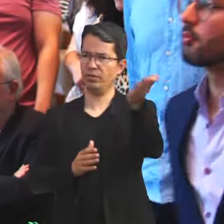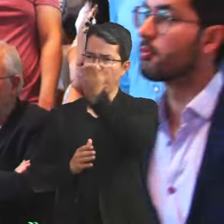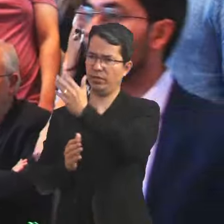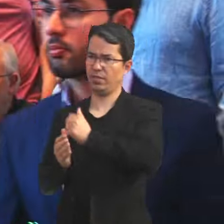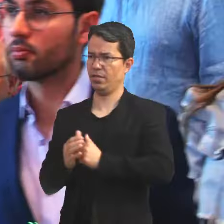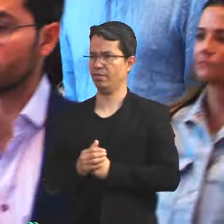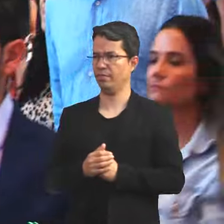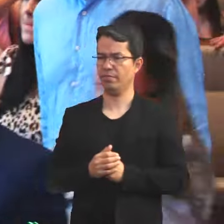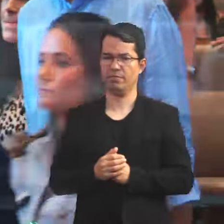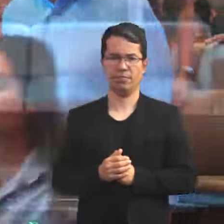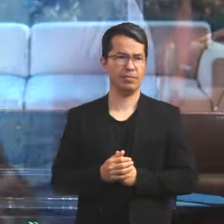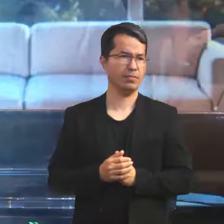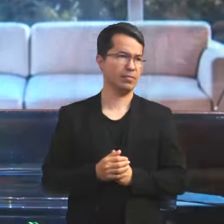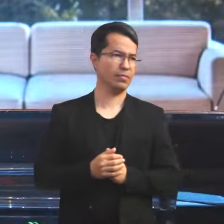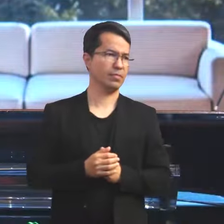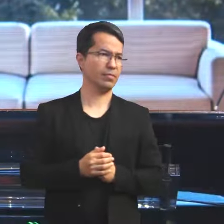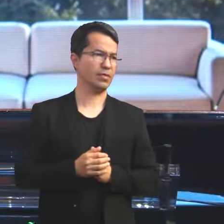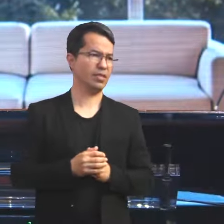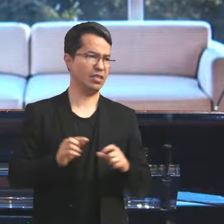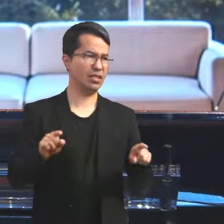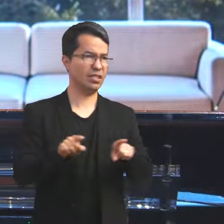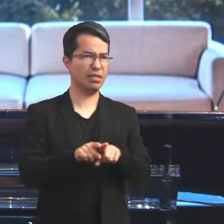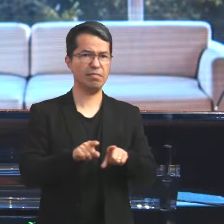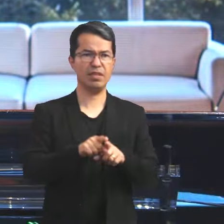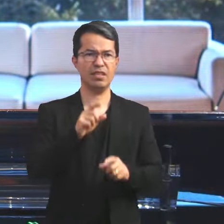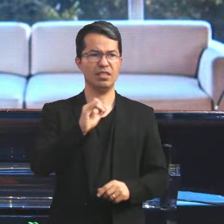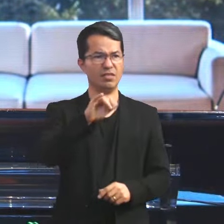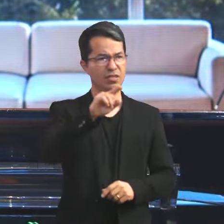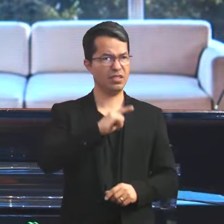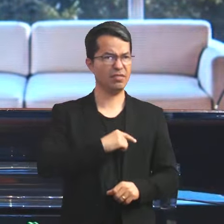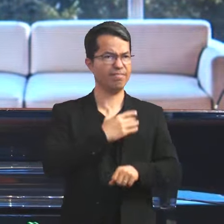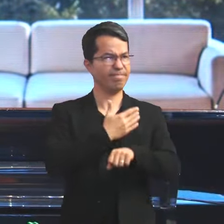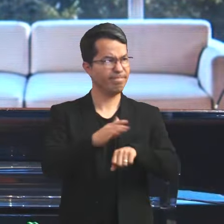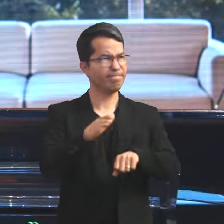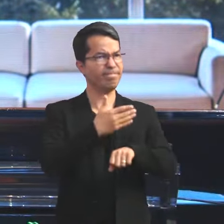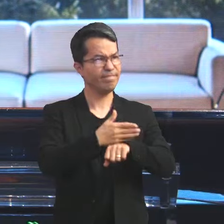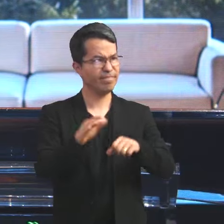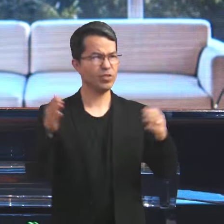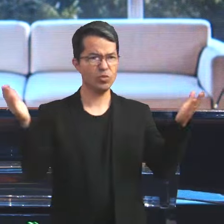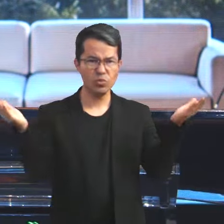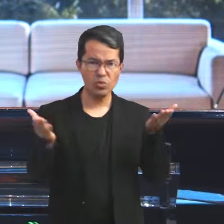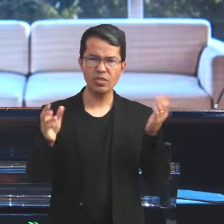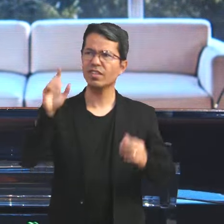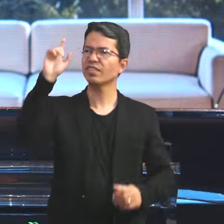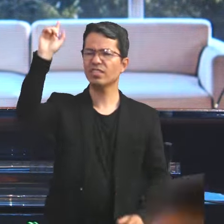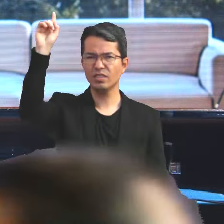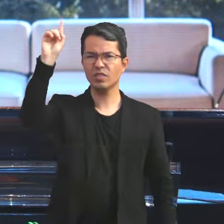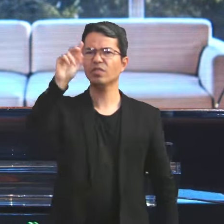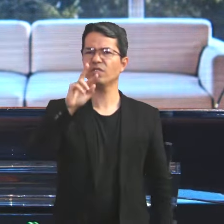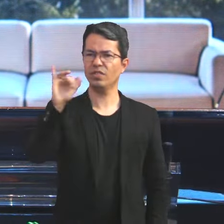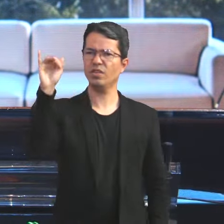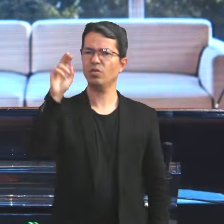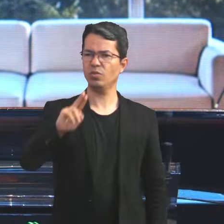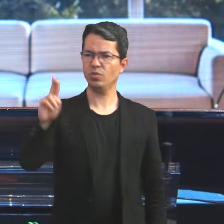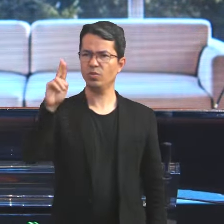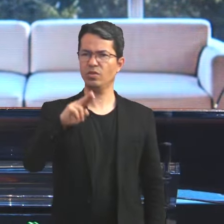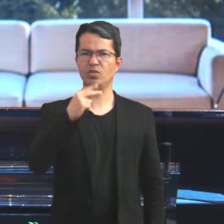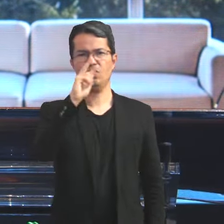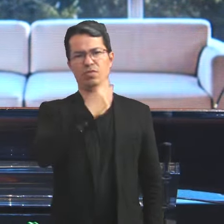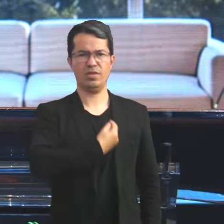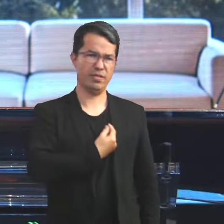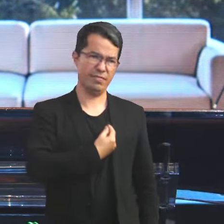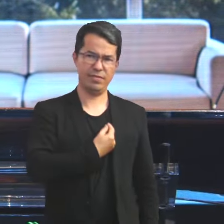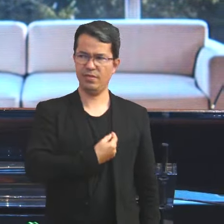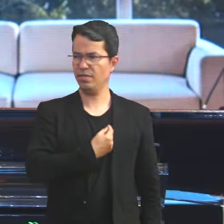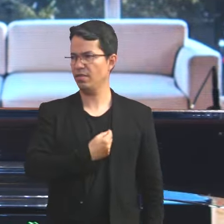você se você puser em prática o que a gente ouviu hoje Deus vai te usar poderosamente na vida de pessoas